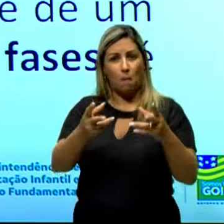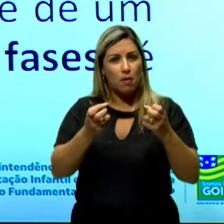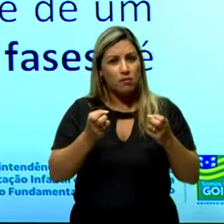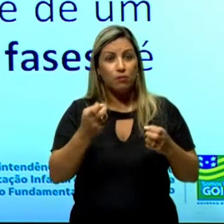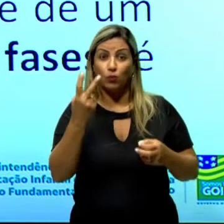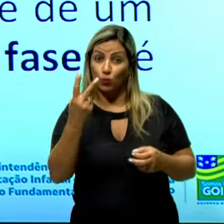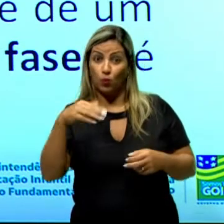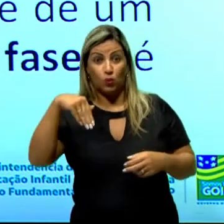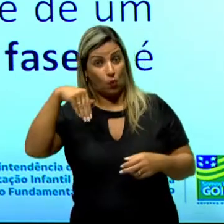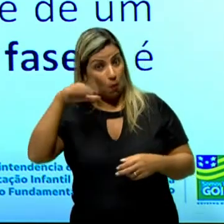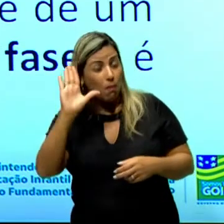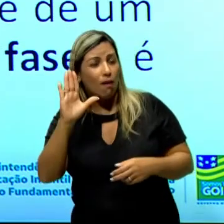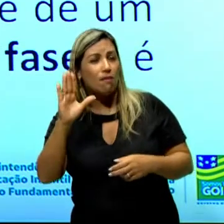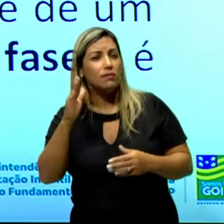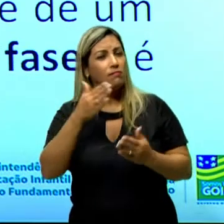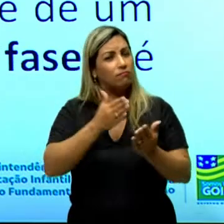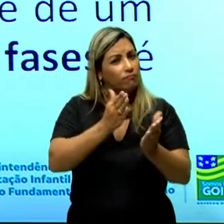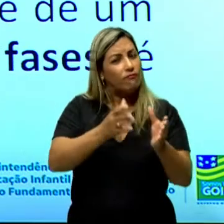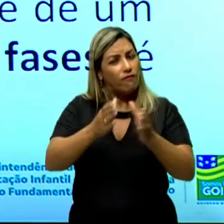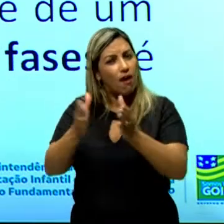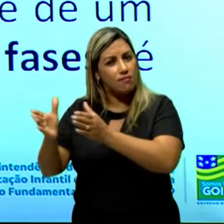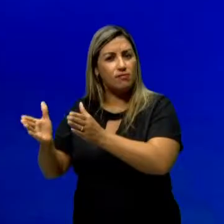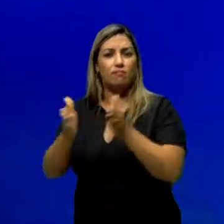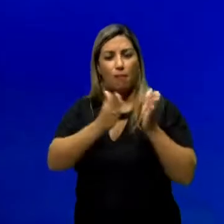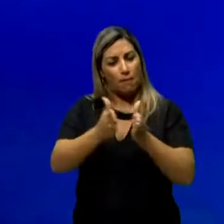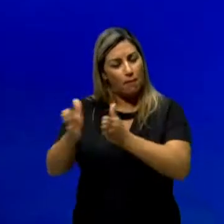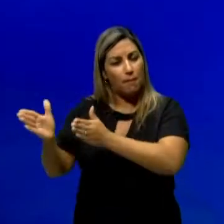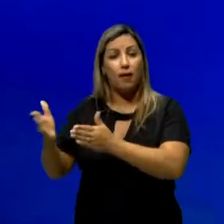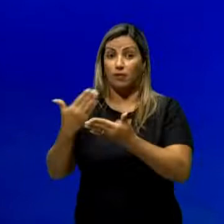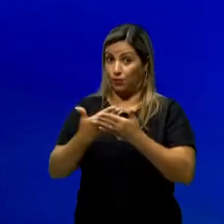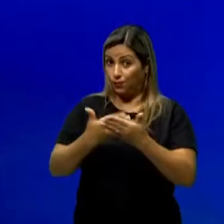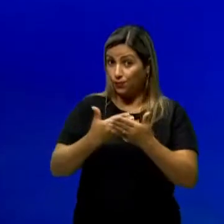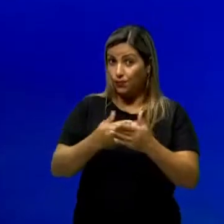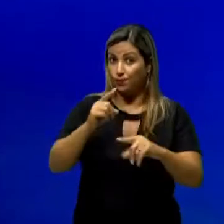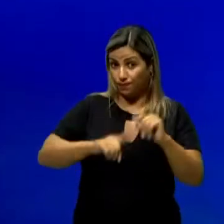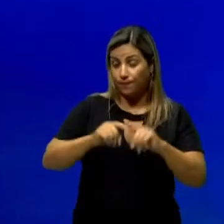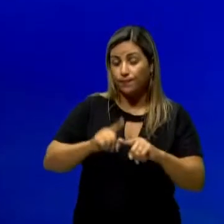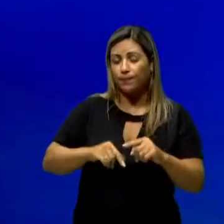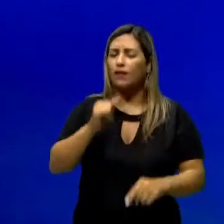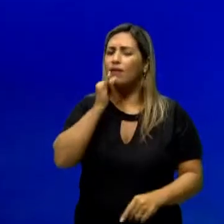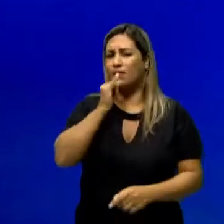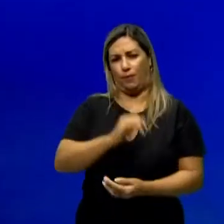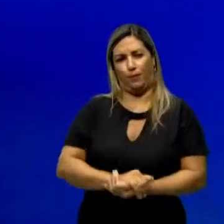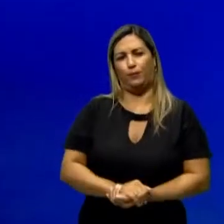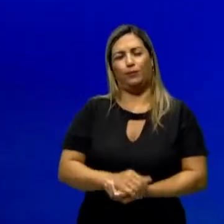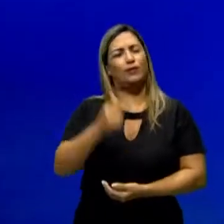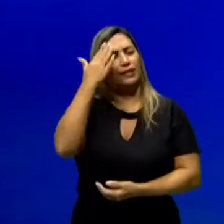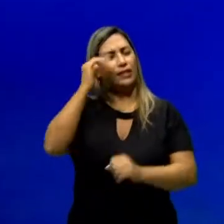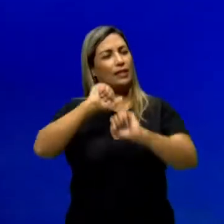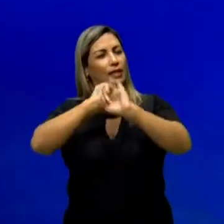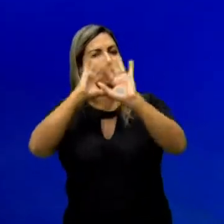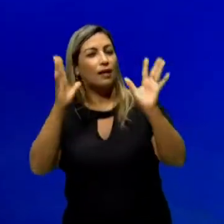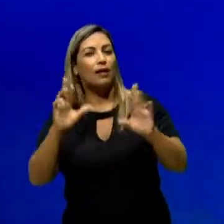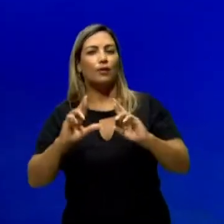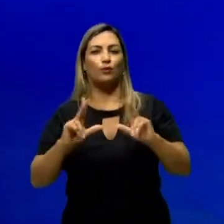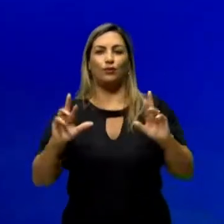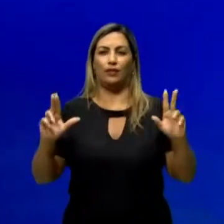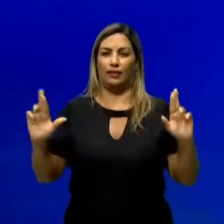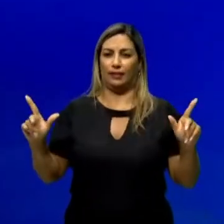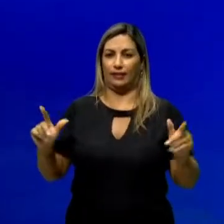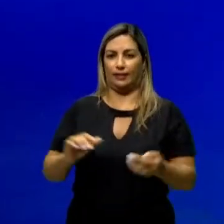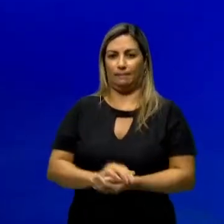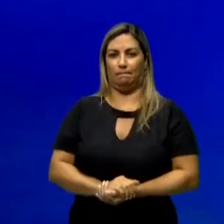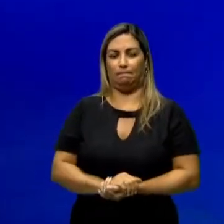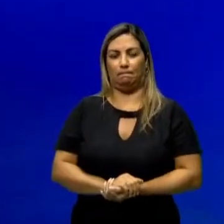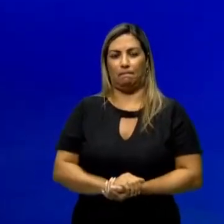ou mais fases no sistema em estudo. Ok, vamos ver alguns exemplos para pensar essas diferenças entre